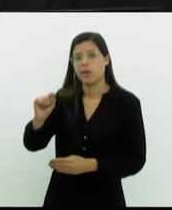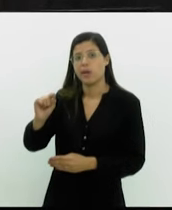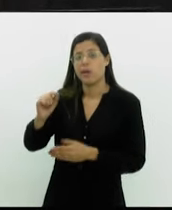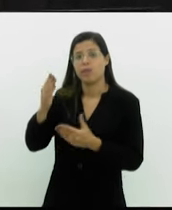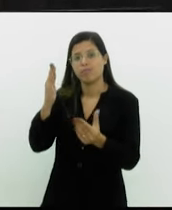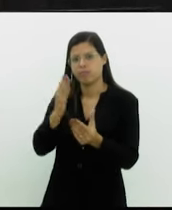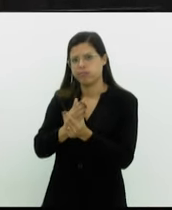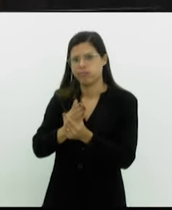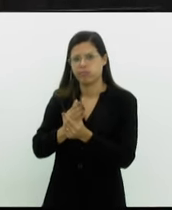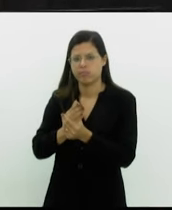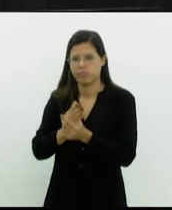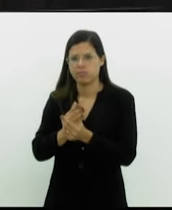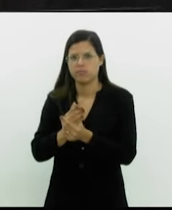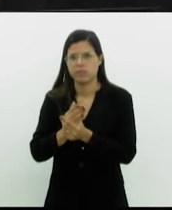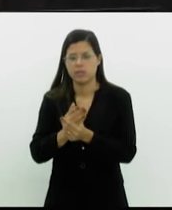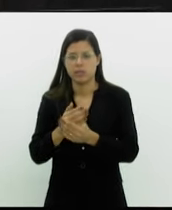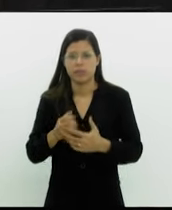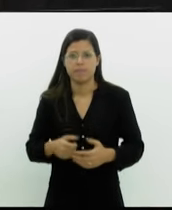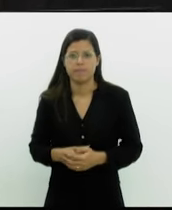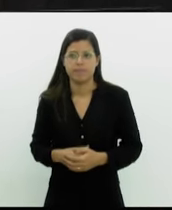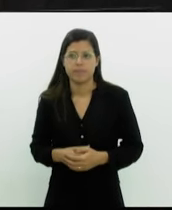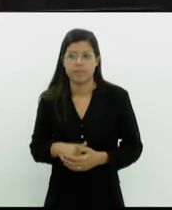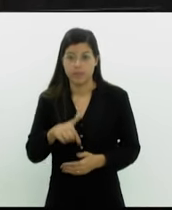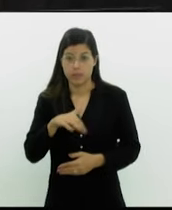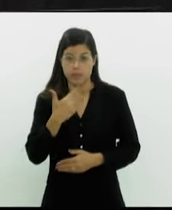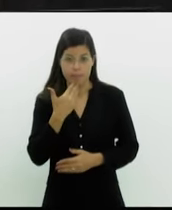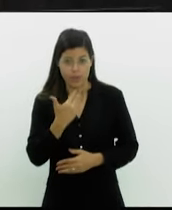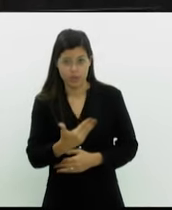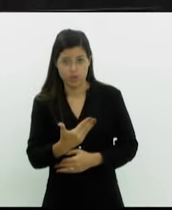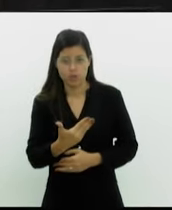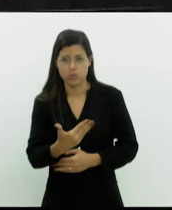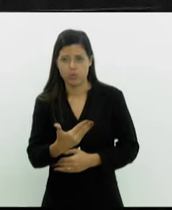neste recurso, senhor presidente,